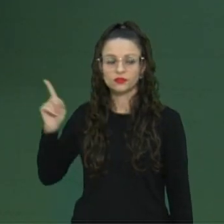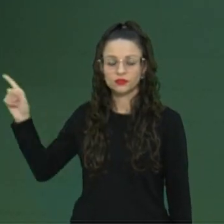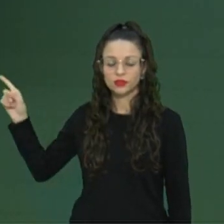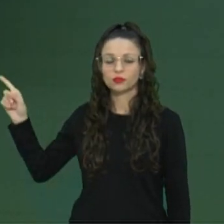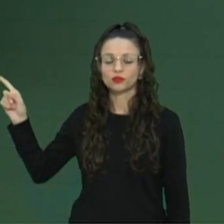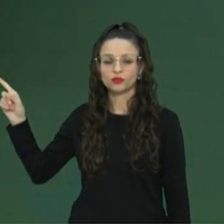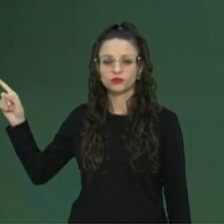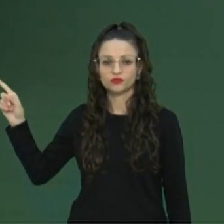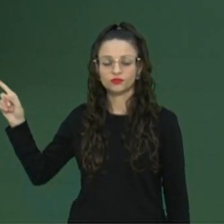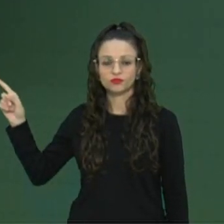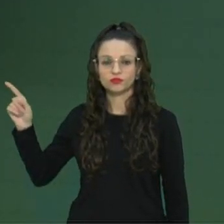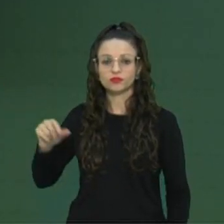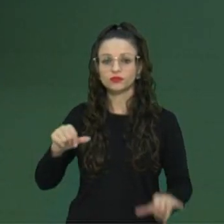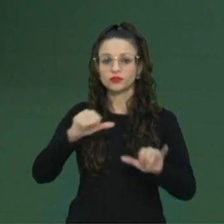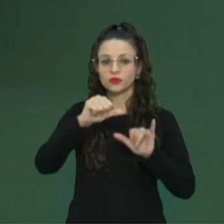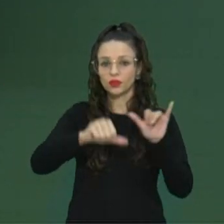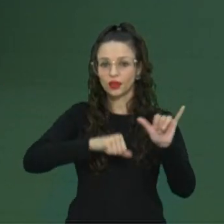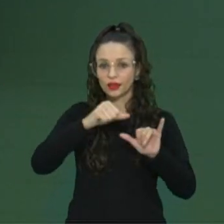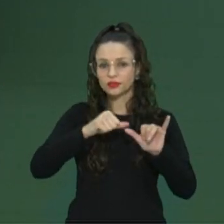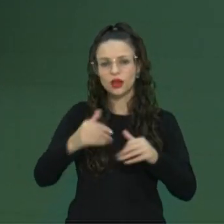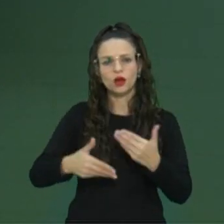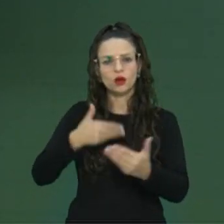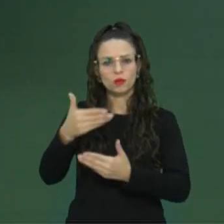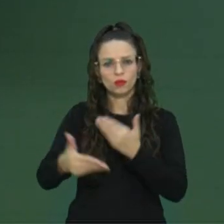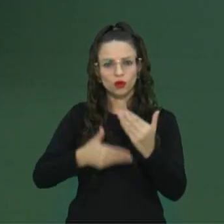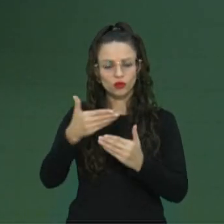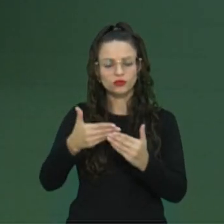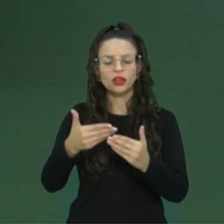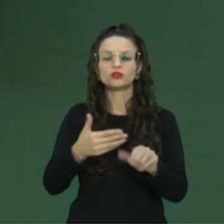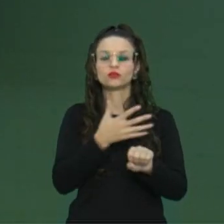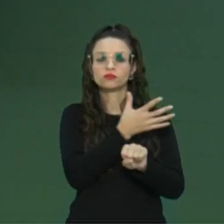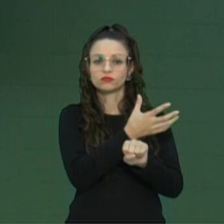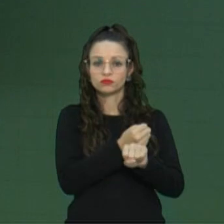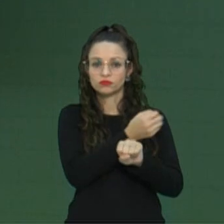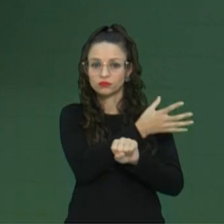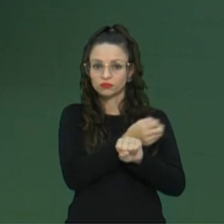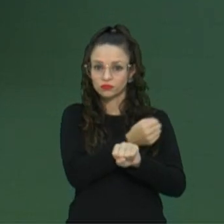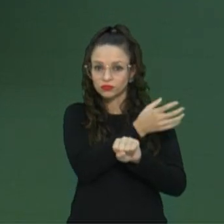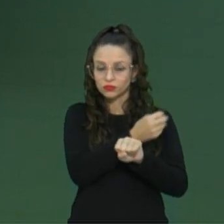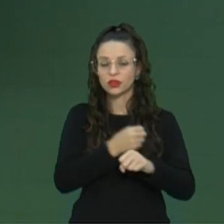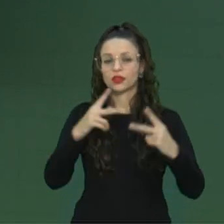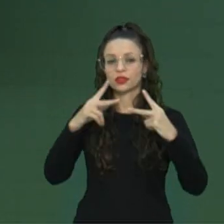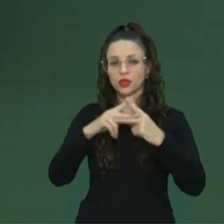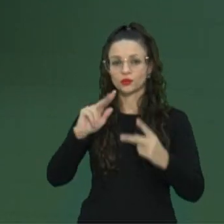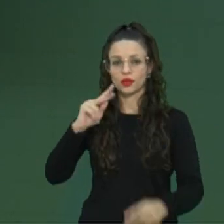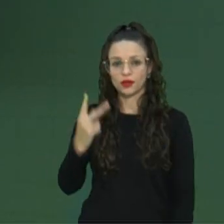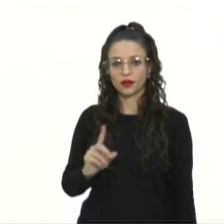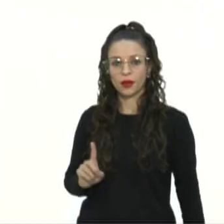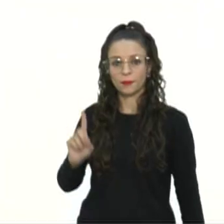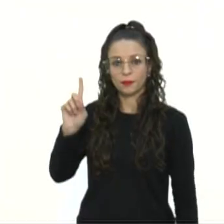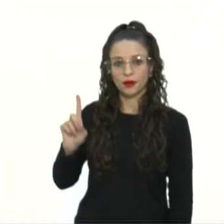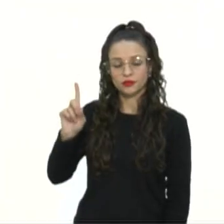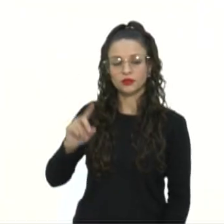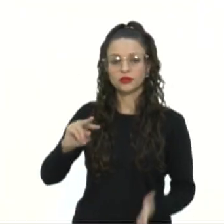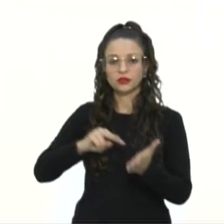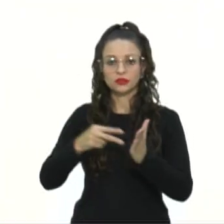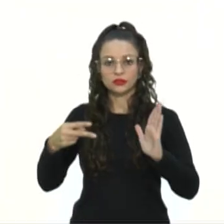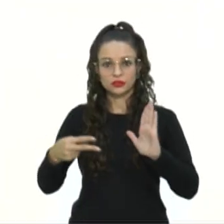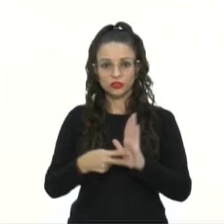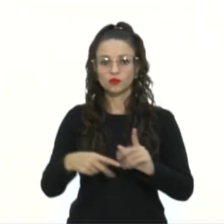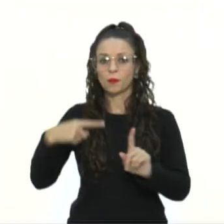de reação ou processo endotérmico, aonde eu tenho o ΔH, a seta para cima, indicando que